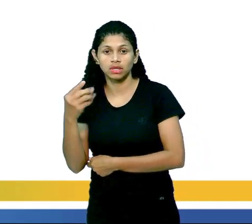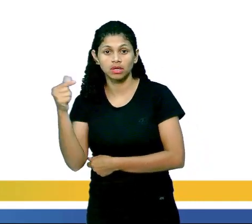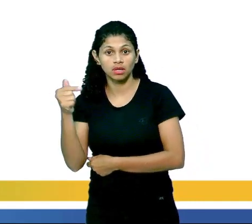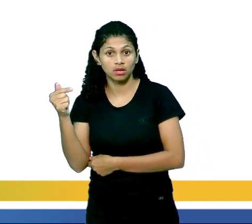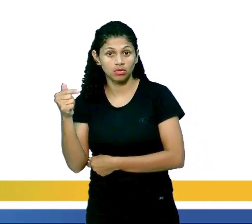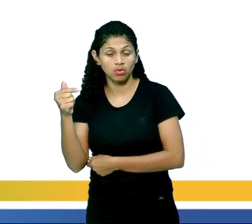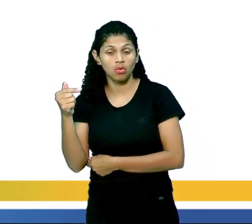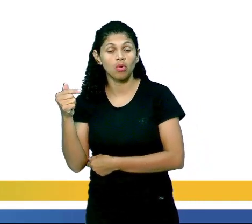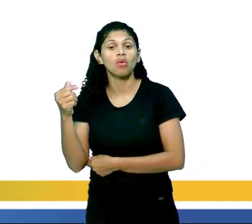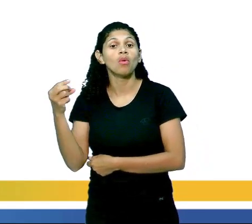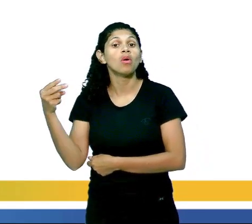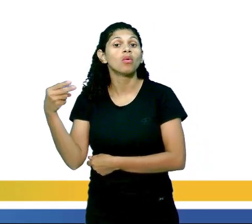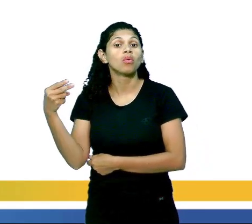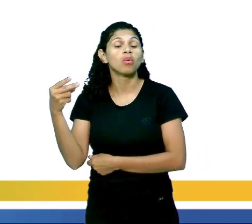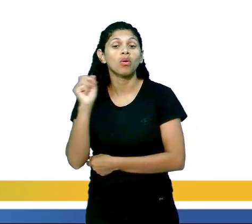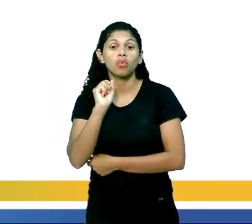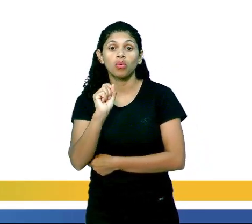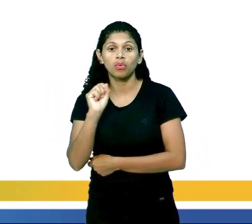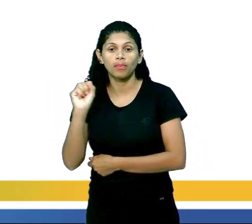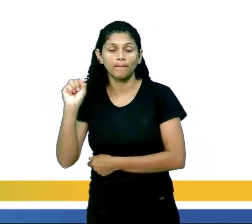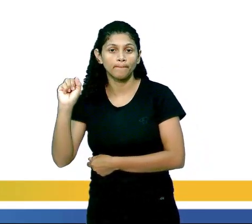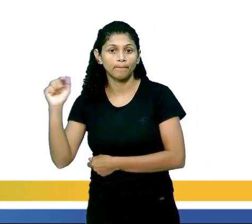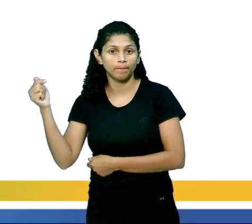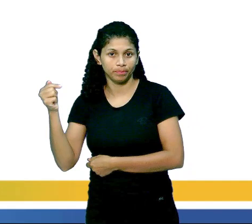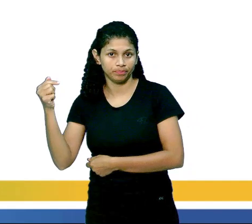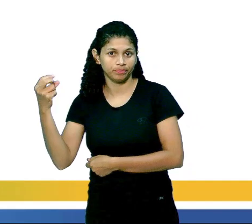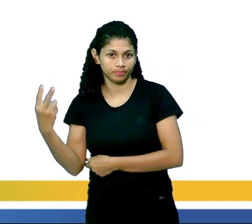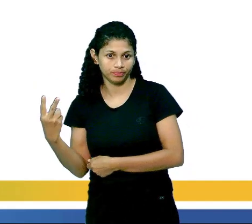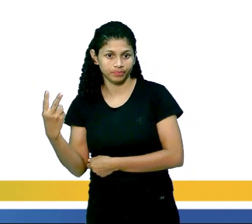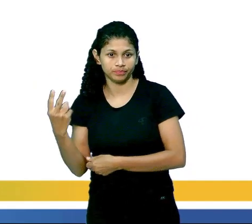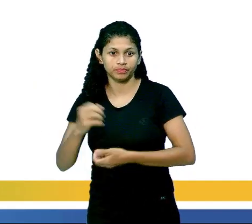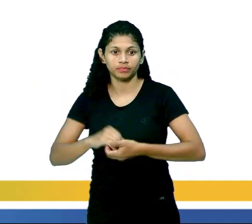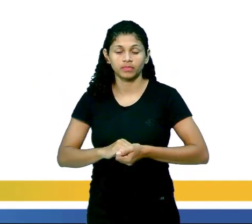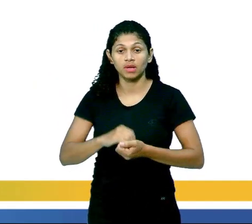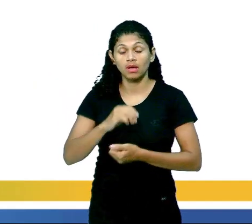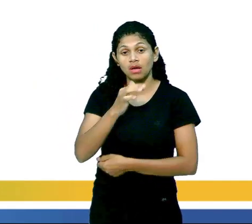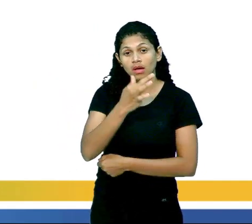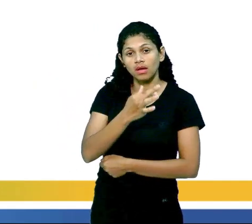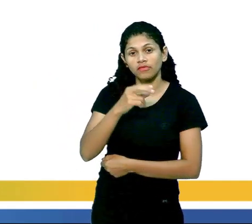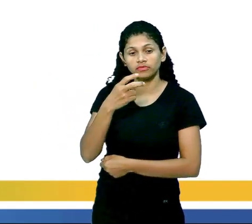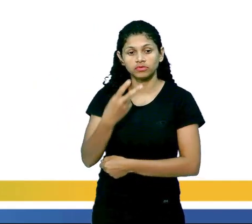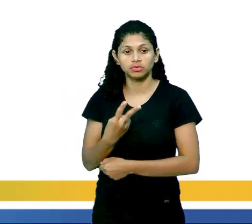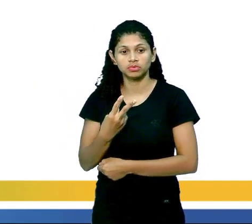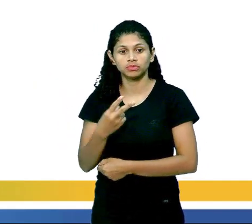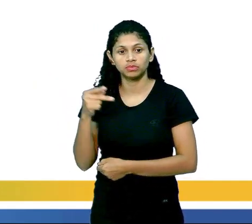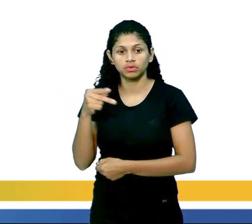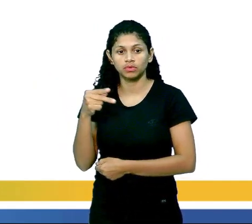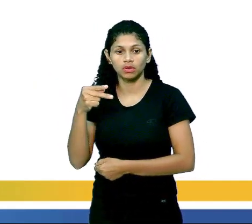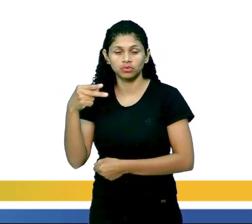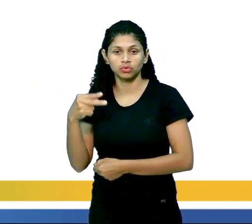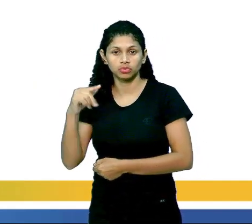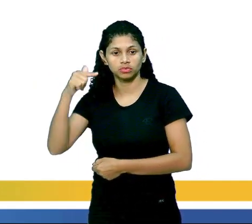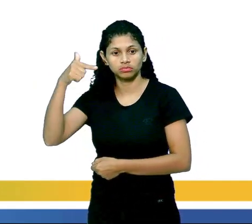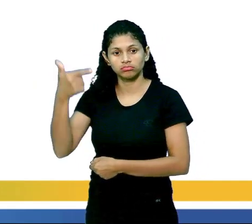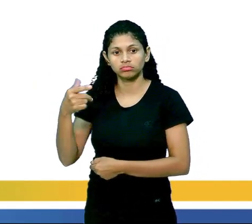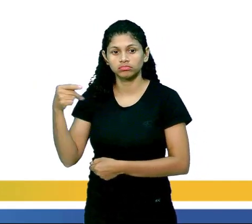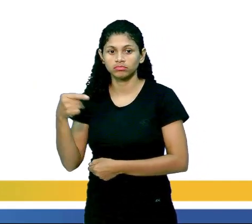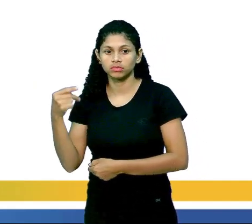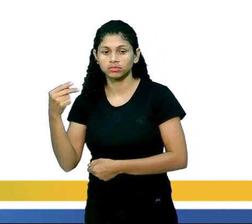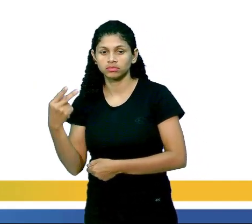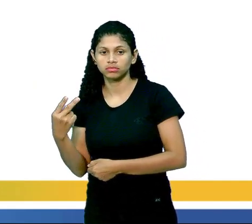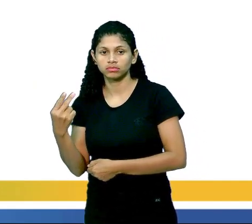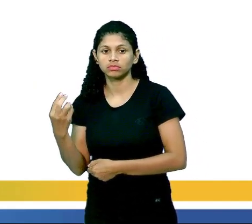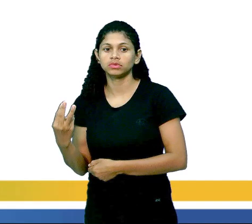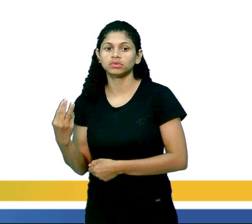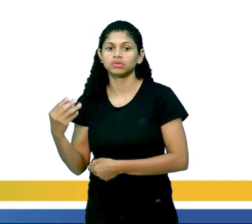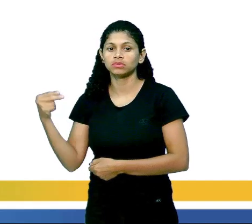é menos 2. O f de 2, 2 ao quadrado menos 3 é igual a 4 menos 3,